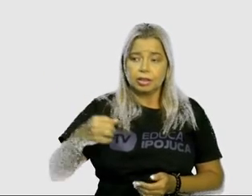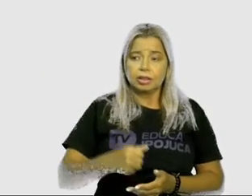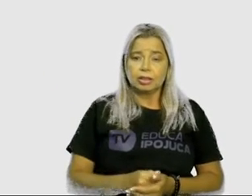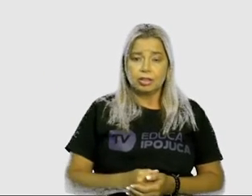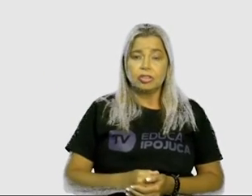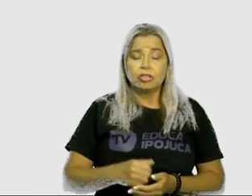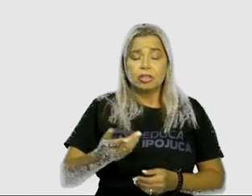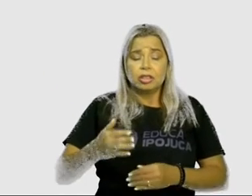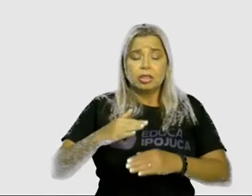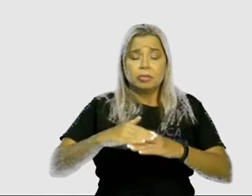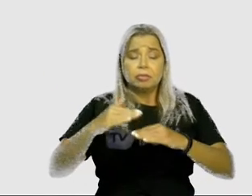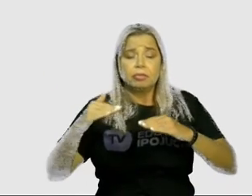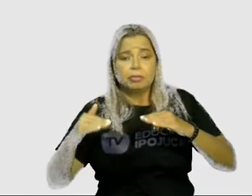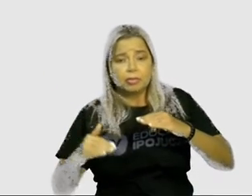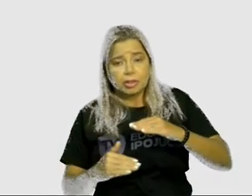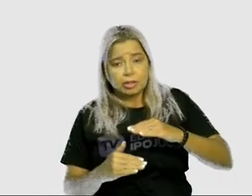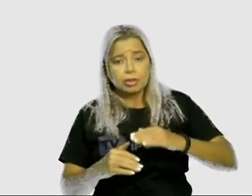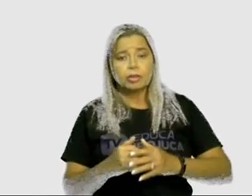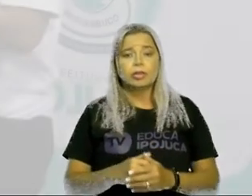1.343.